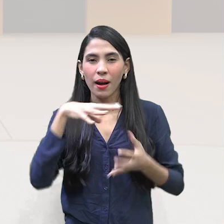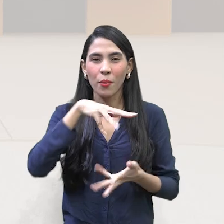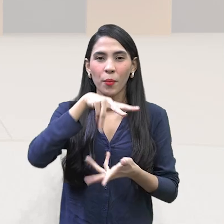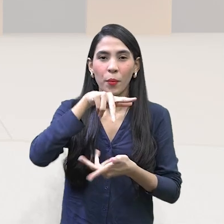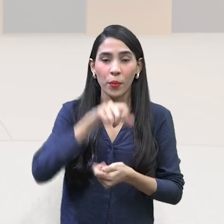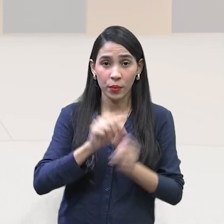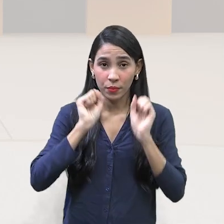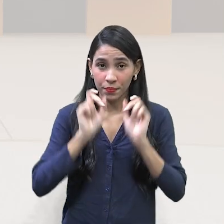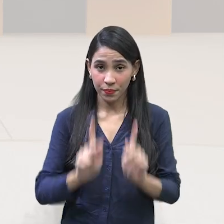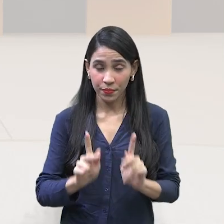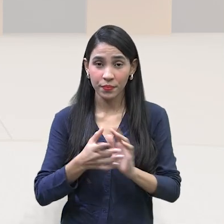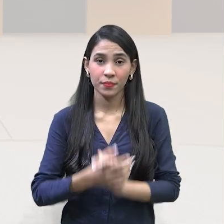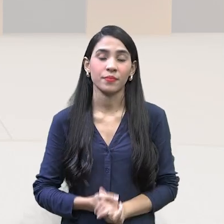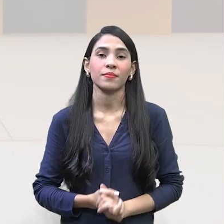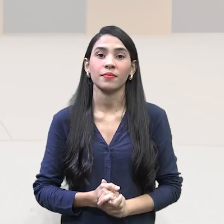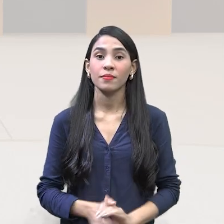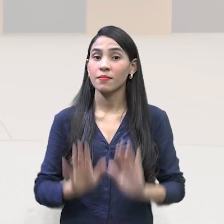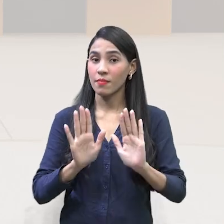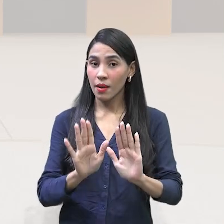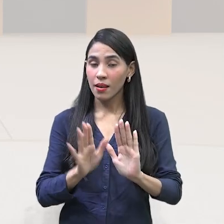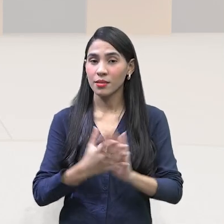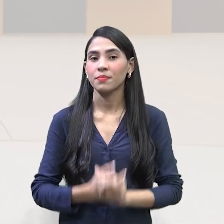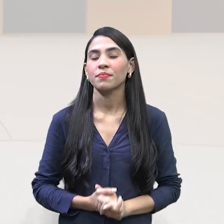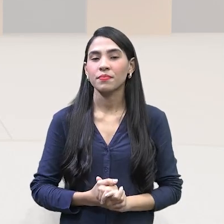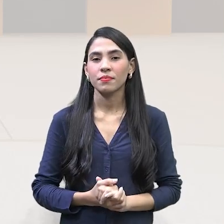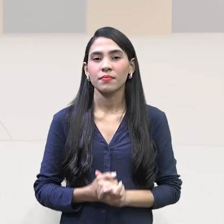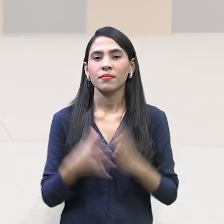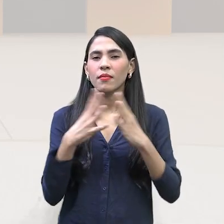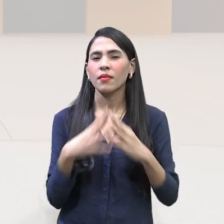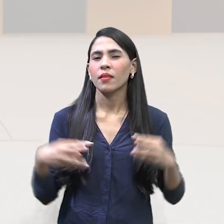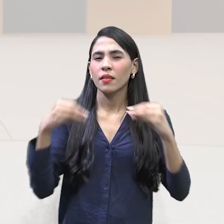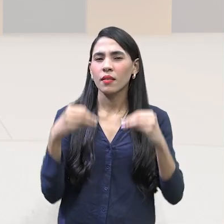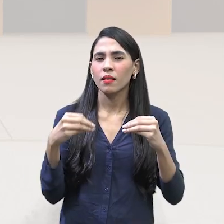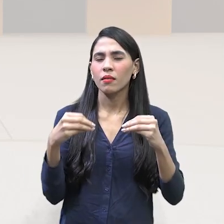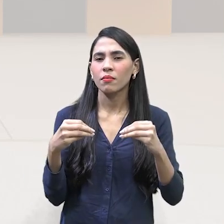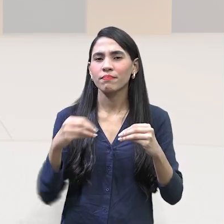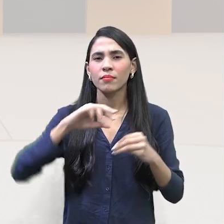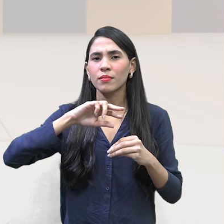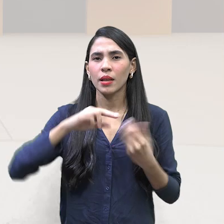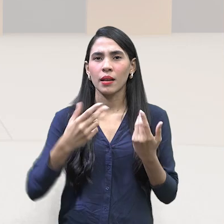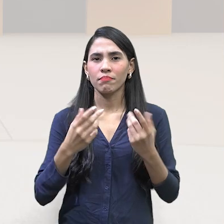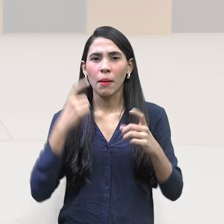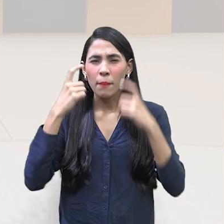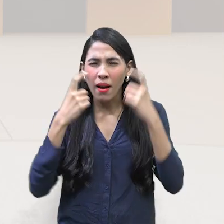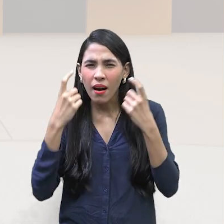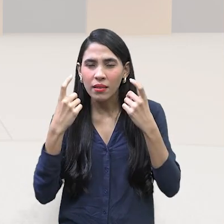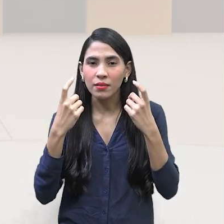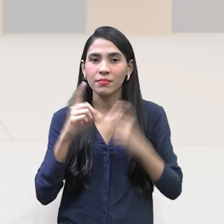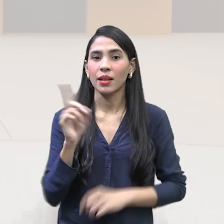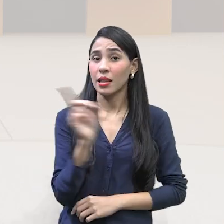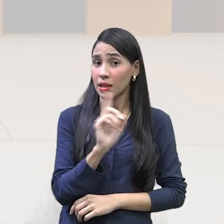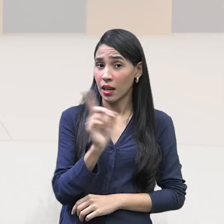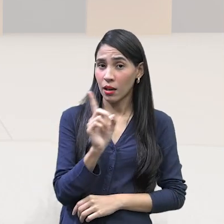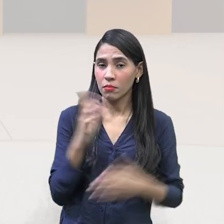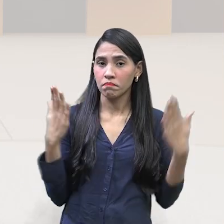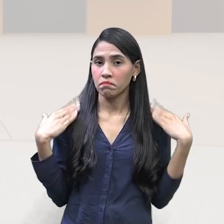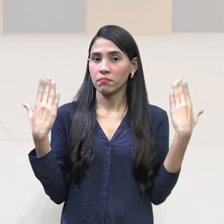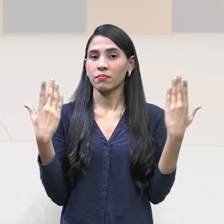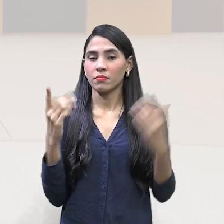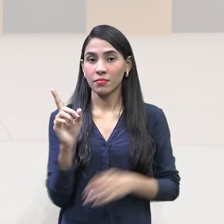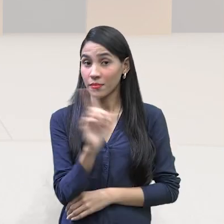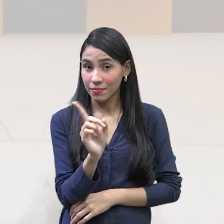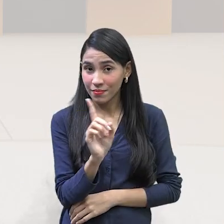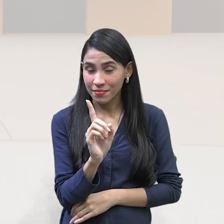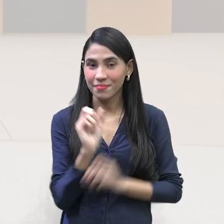mundo. Tudo bem? E agora, olha só, pessoal, elas vão deixar de existir, mas isso não é desesperador, tá bom? Não se assusta com isso,